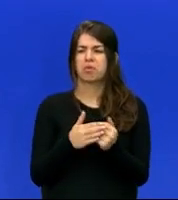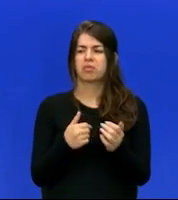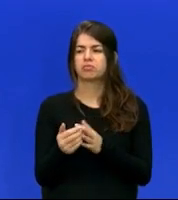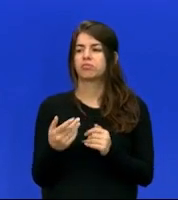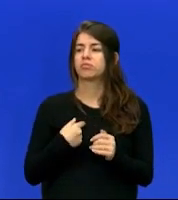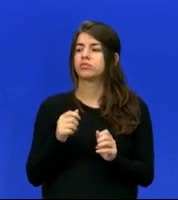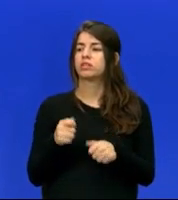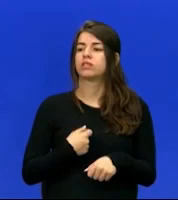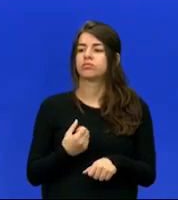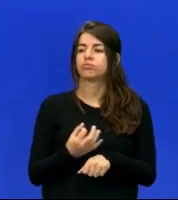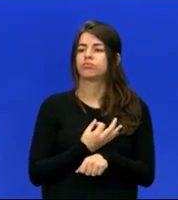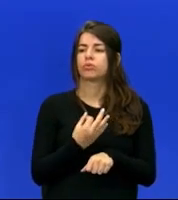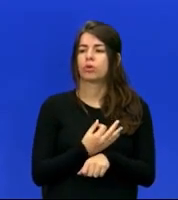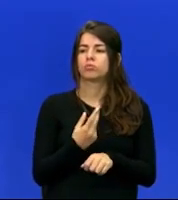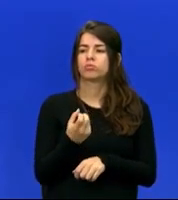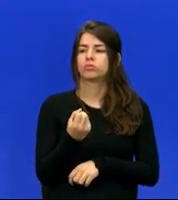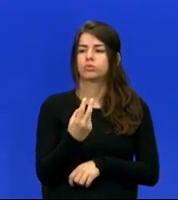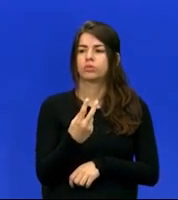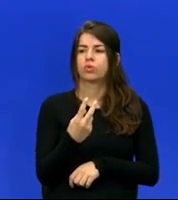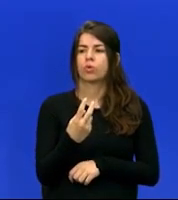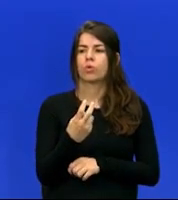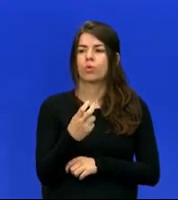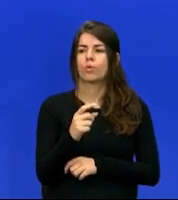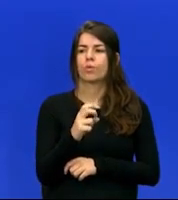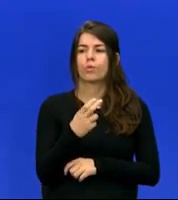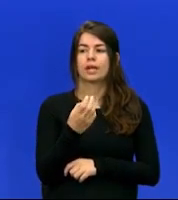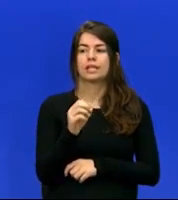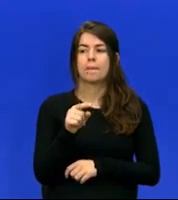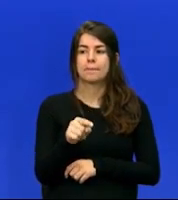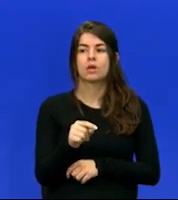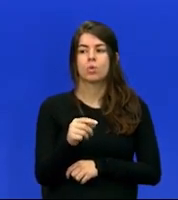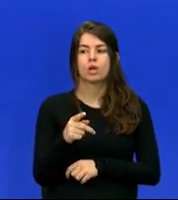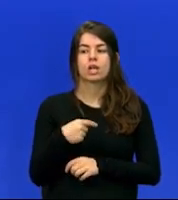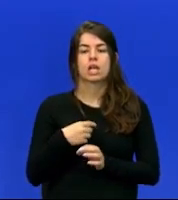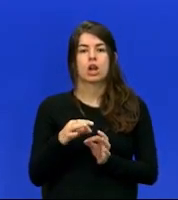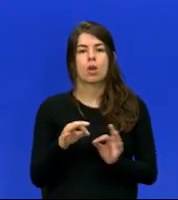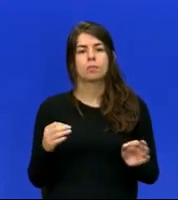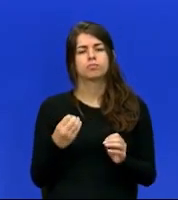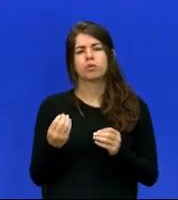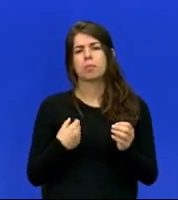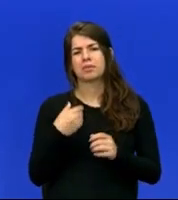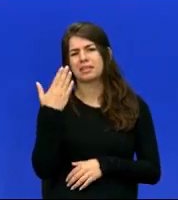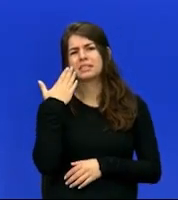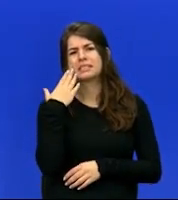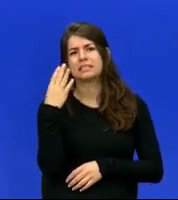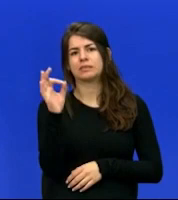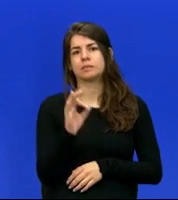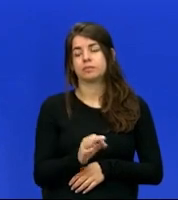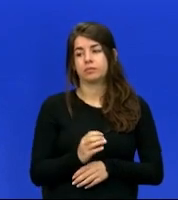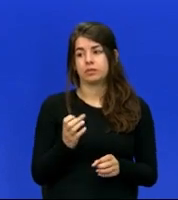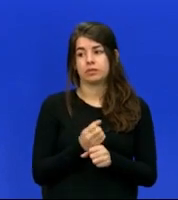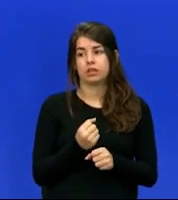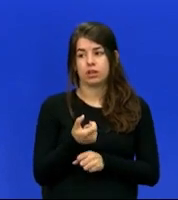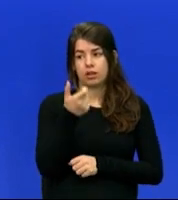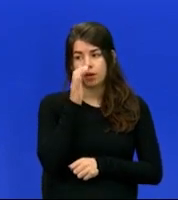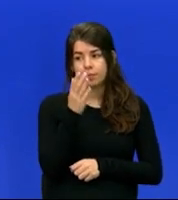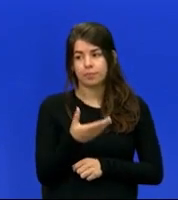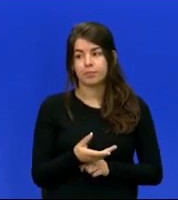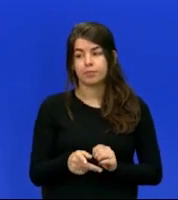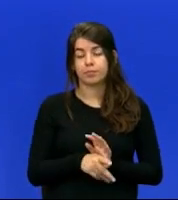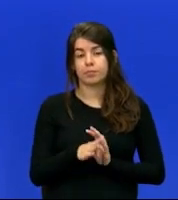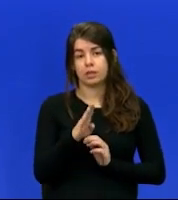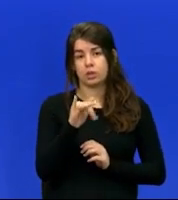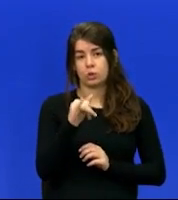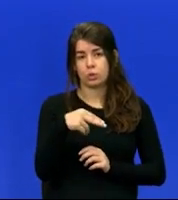50.000 quilômetros? Nossa, como é que eu vou calcular a probabilidade nessa situação? Primeiro, pela binomial não